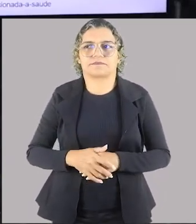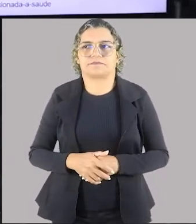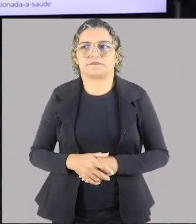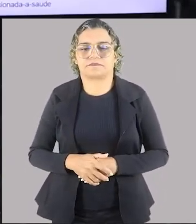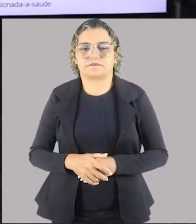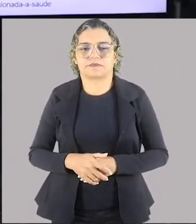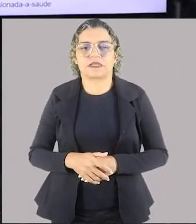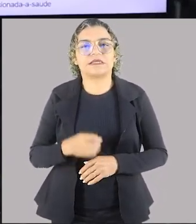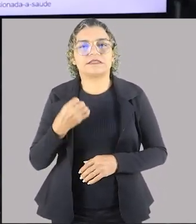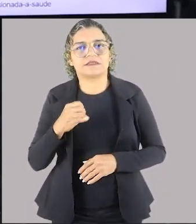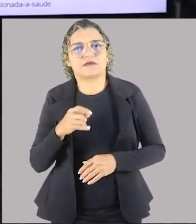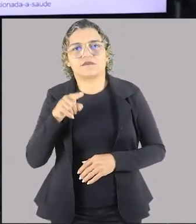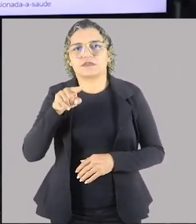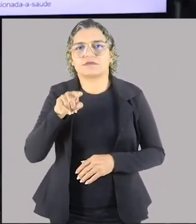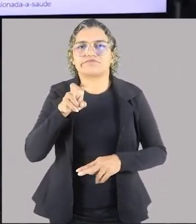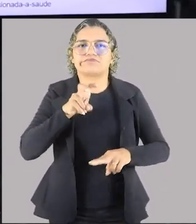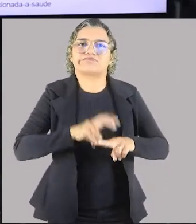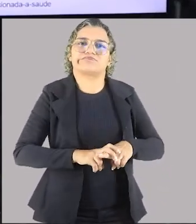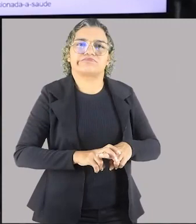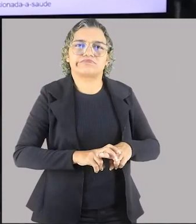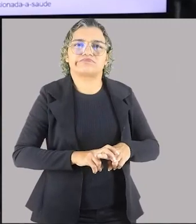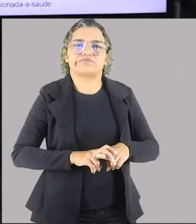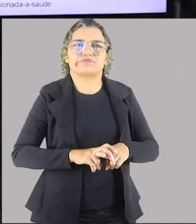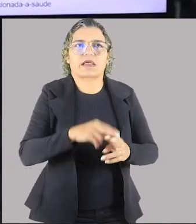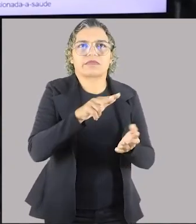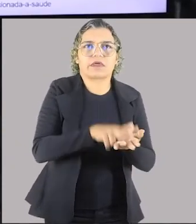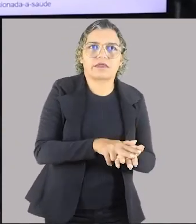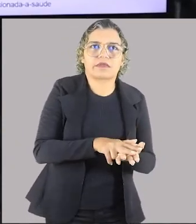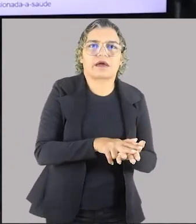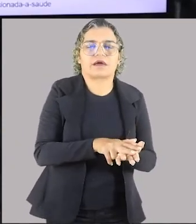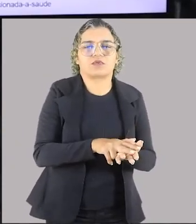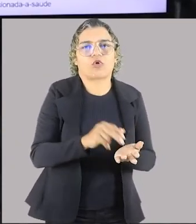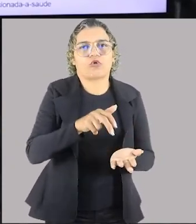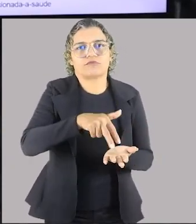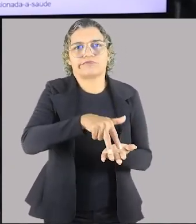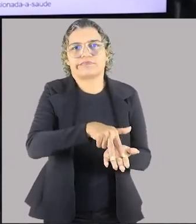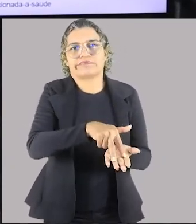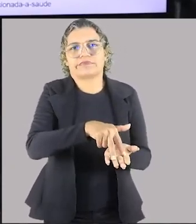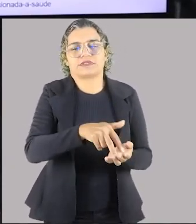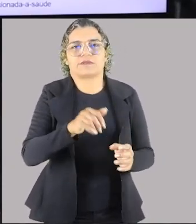E você está sentado, deitado ou reclinado,